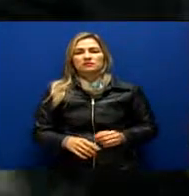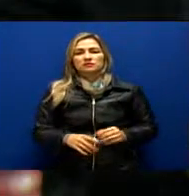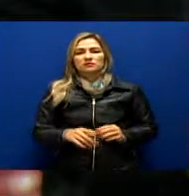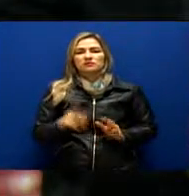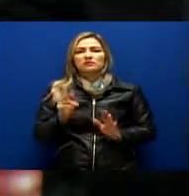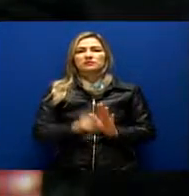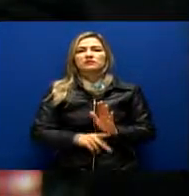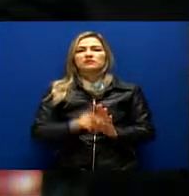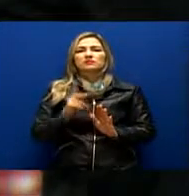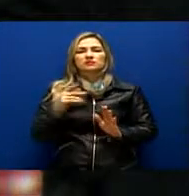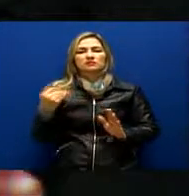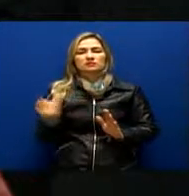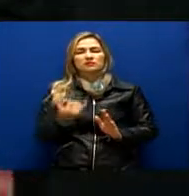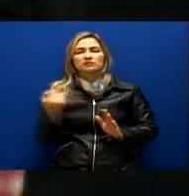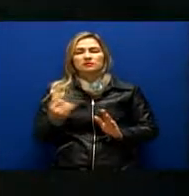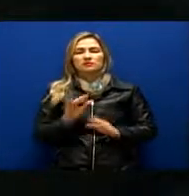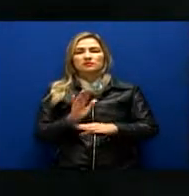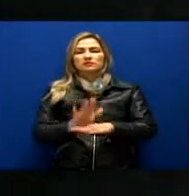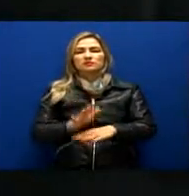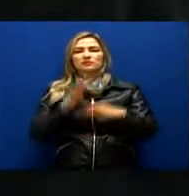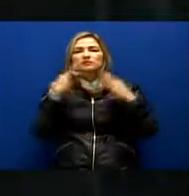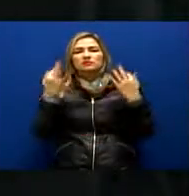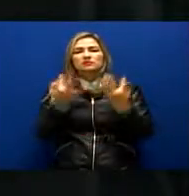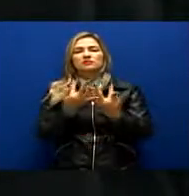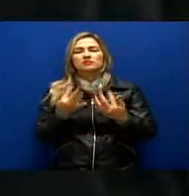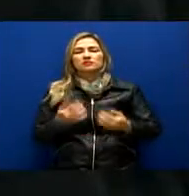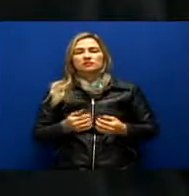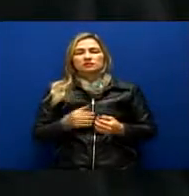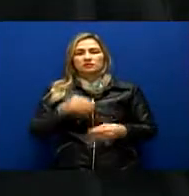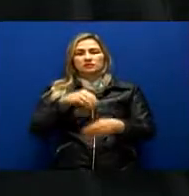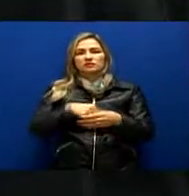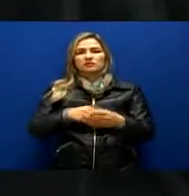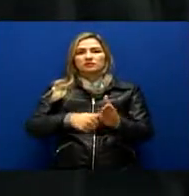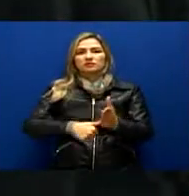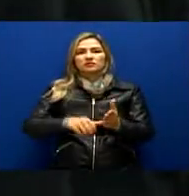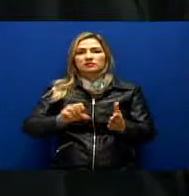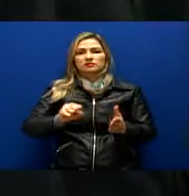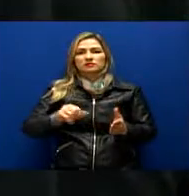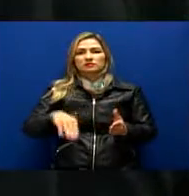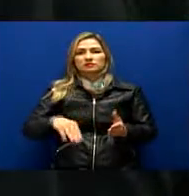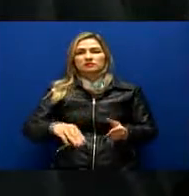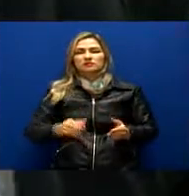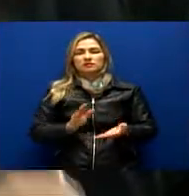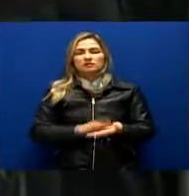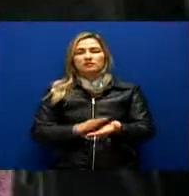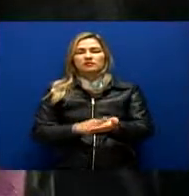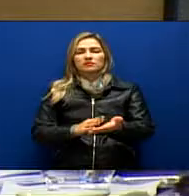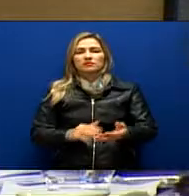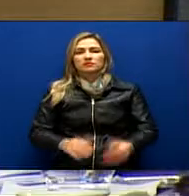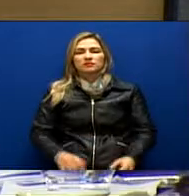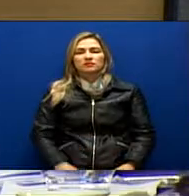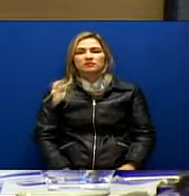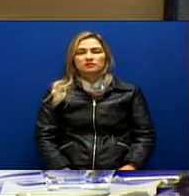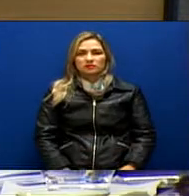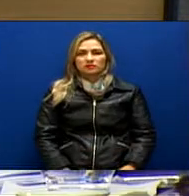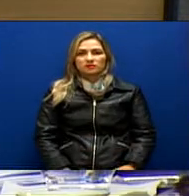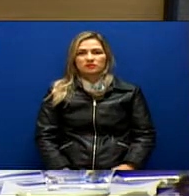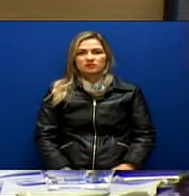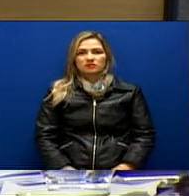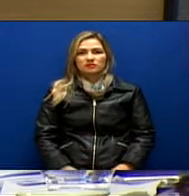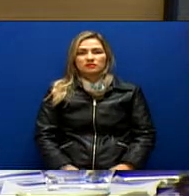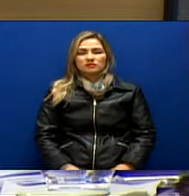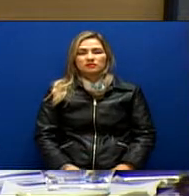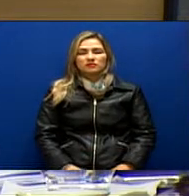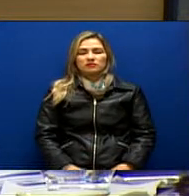dar um respaldo para as famílias que não têm estrutura. Então, meu voto é sim pelo projeto. Parabéns. Obrigado, vereadora.